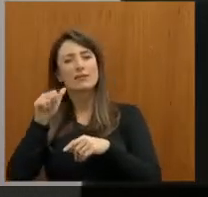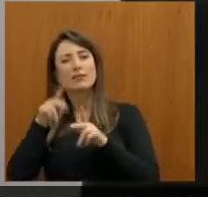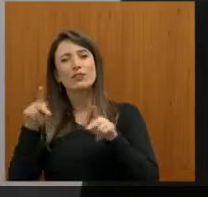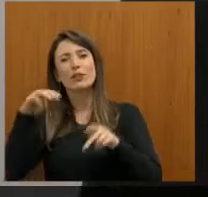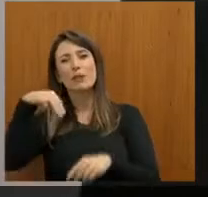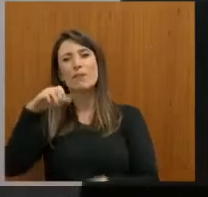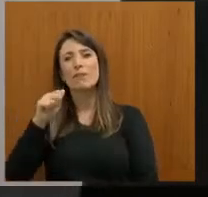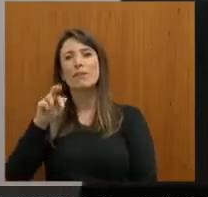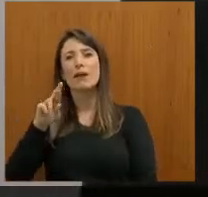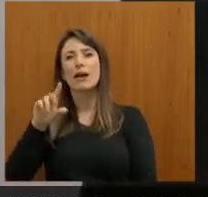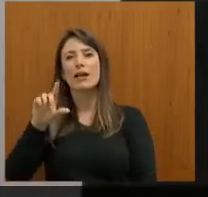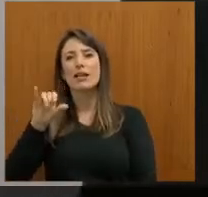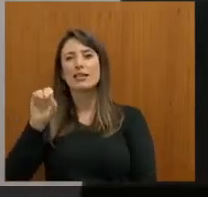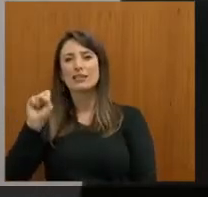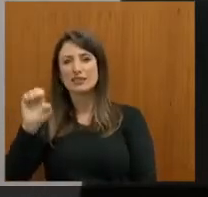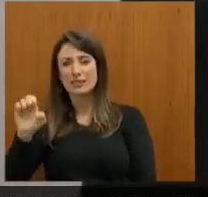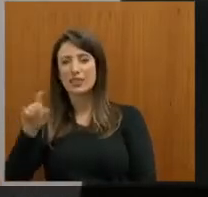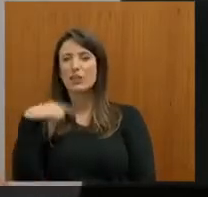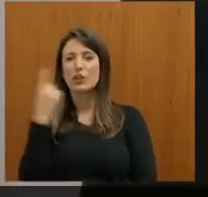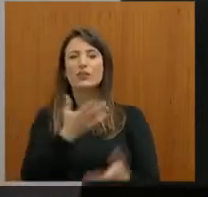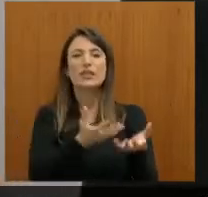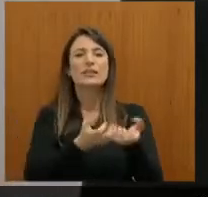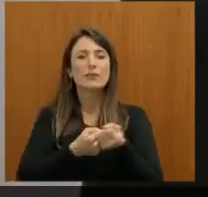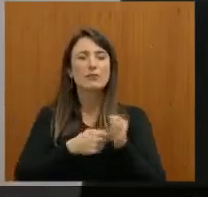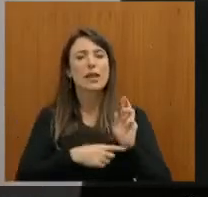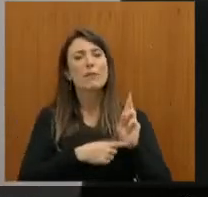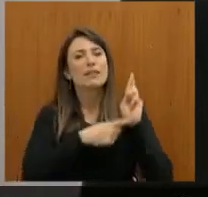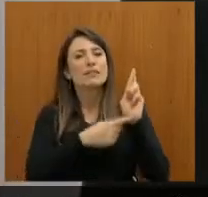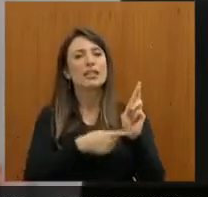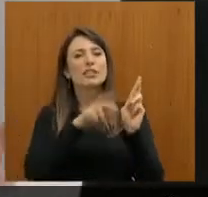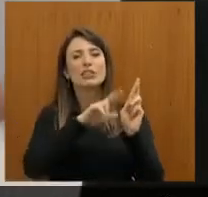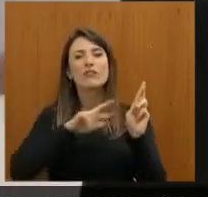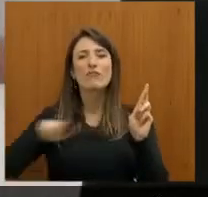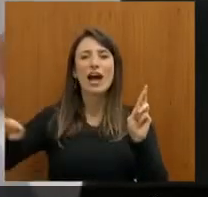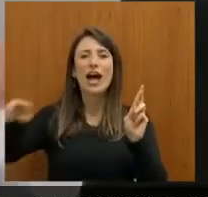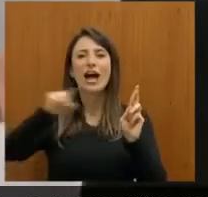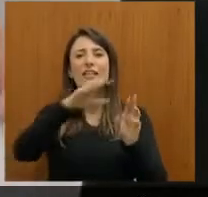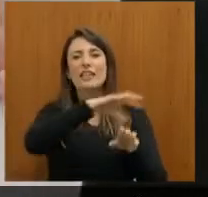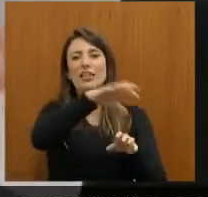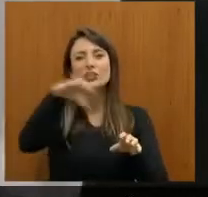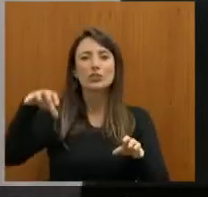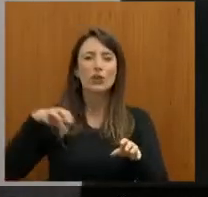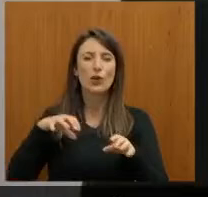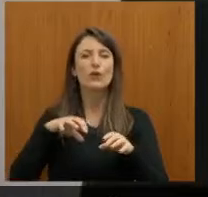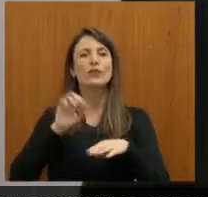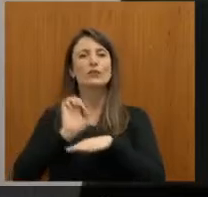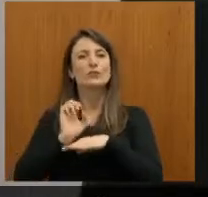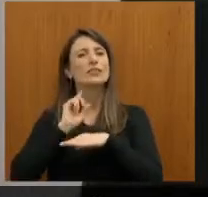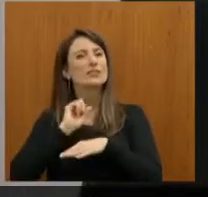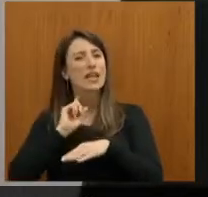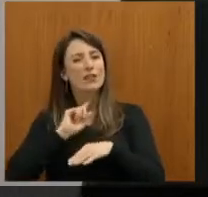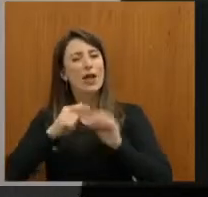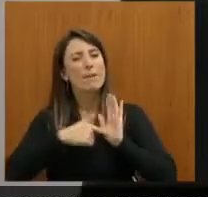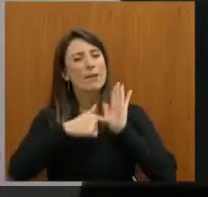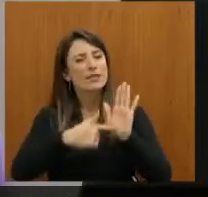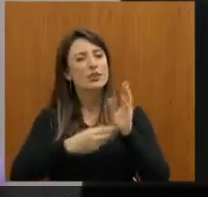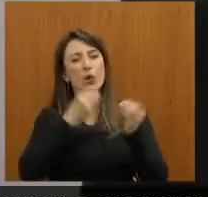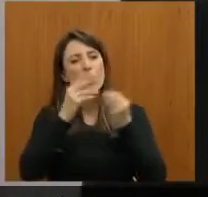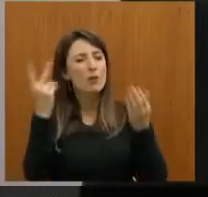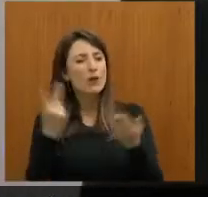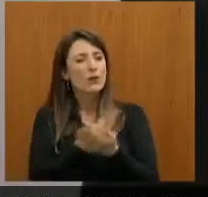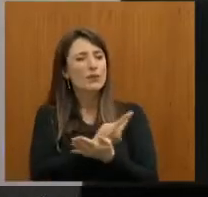nós recebemos representantes de várias regiões do estado que nos apresentaram as suas realidades locais